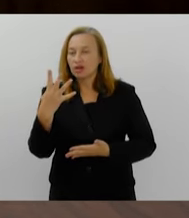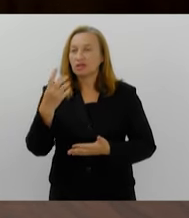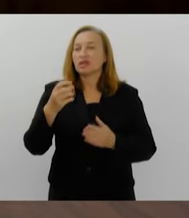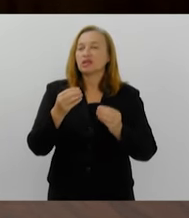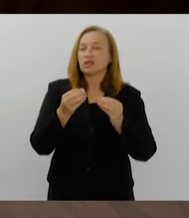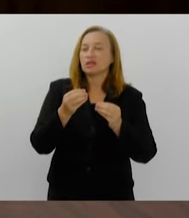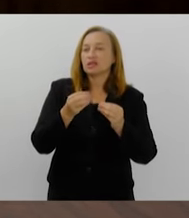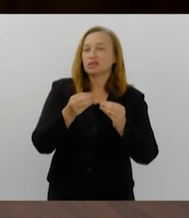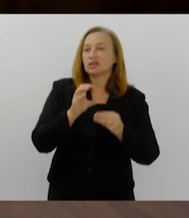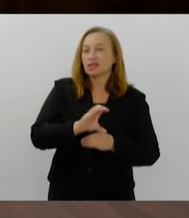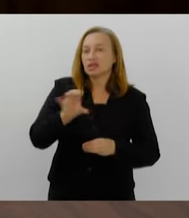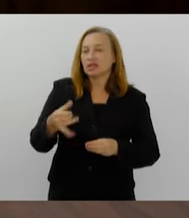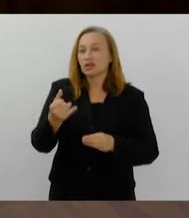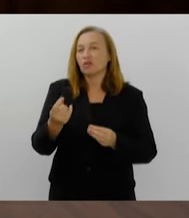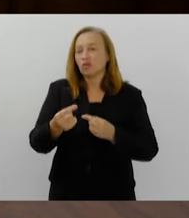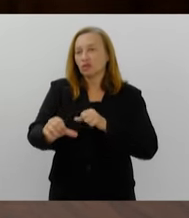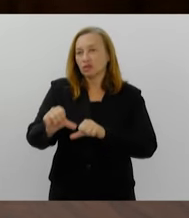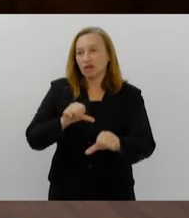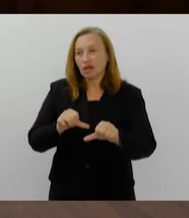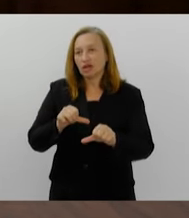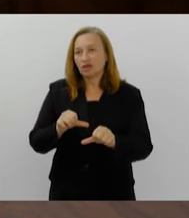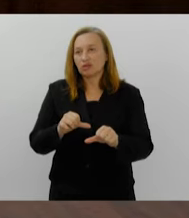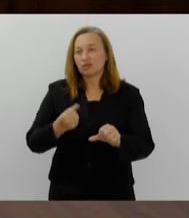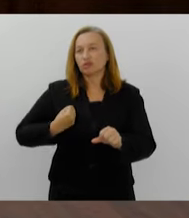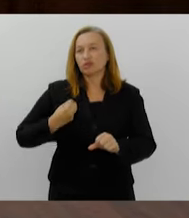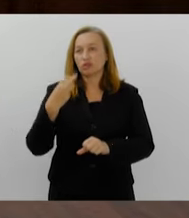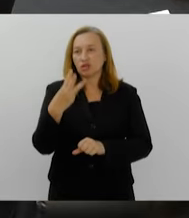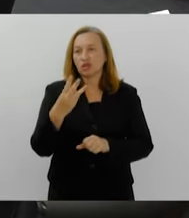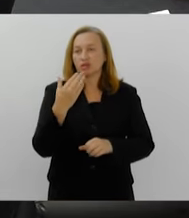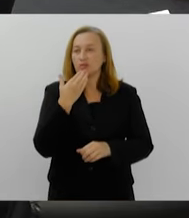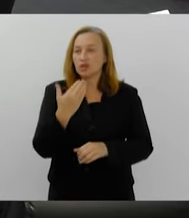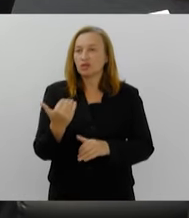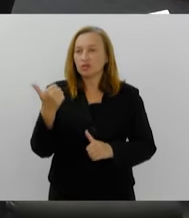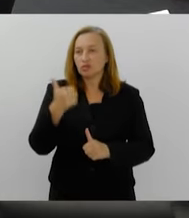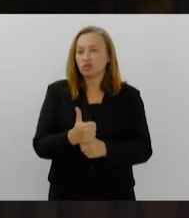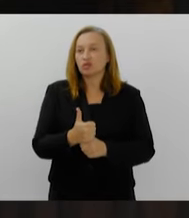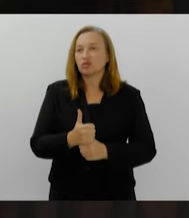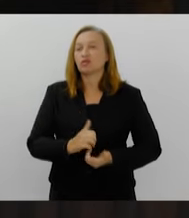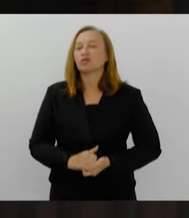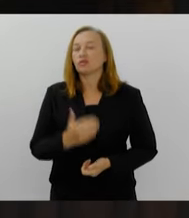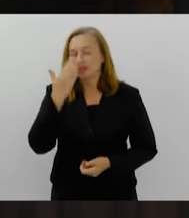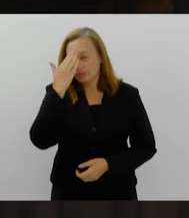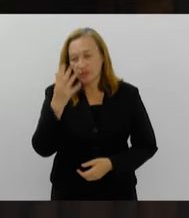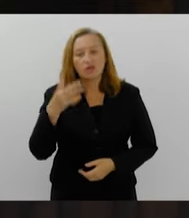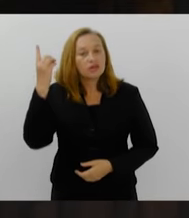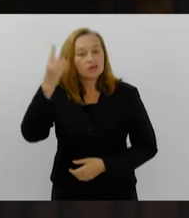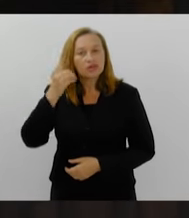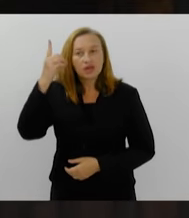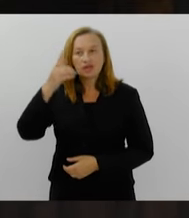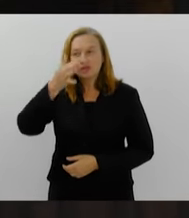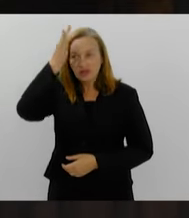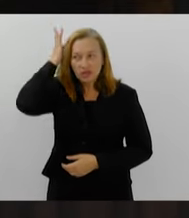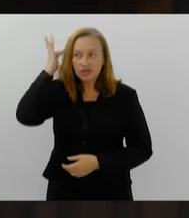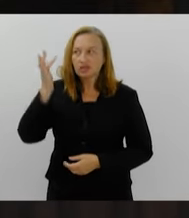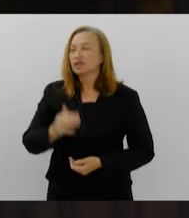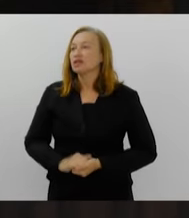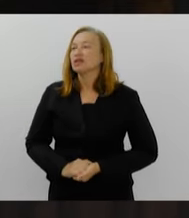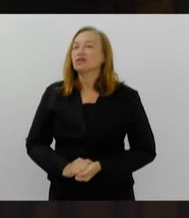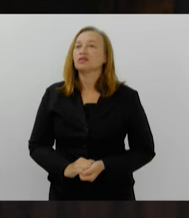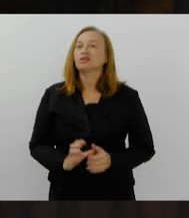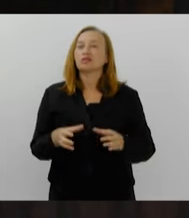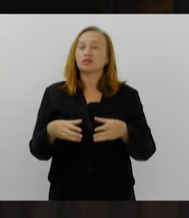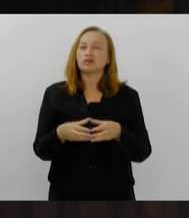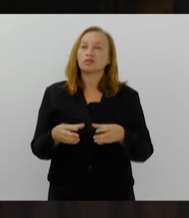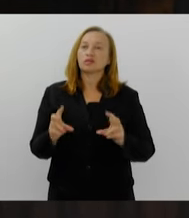emenda número 3, concluindo por substitutivo. Obrigada, deputado Fred Pacheco. Pela Comissão